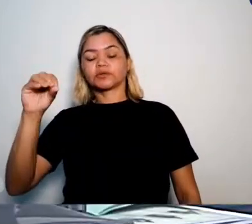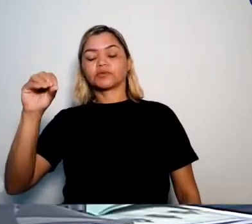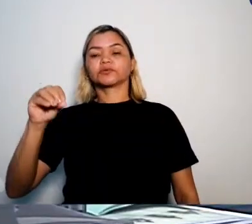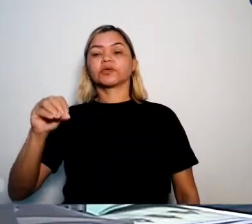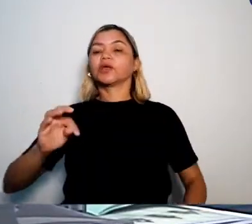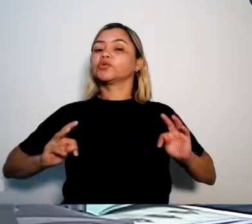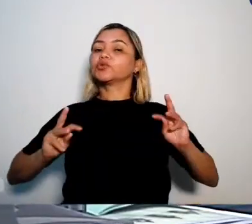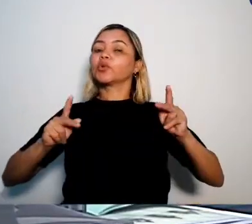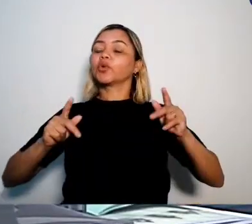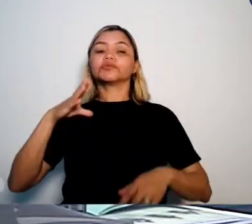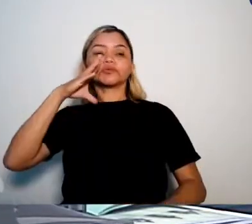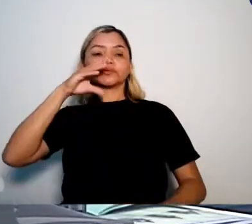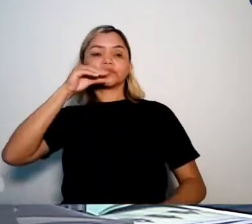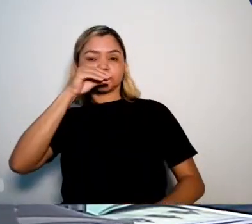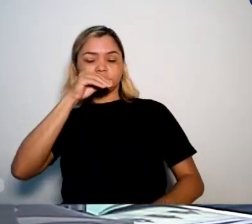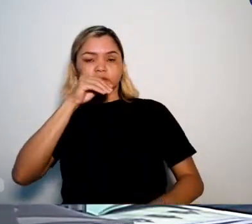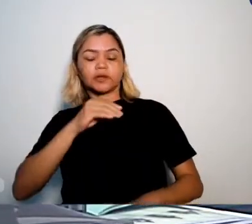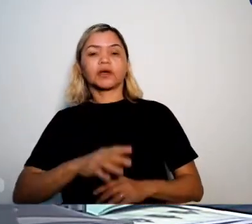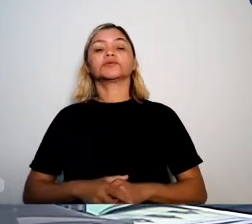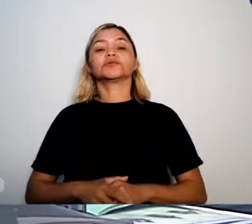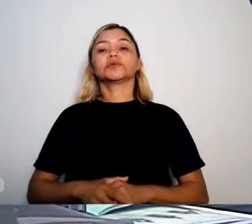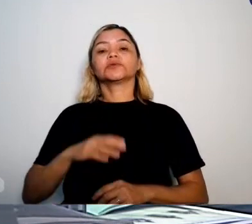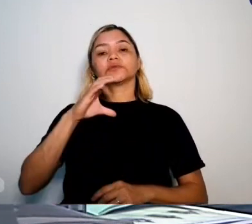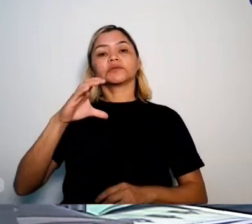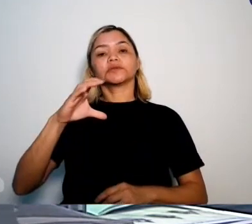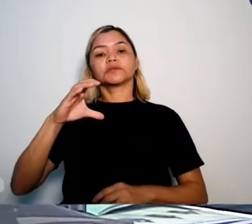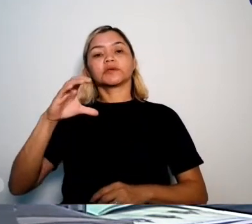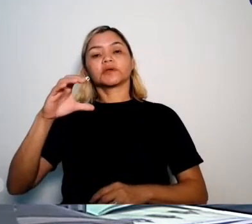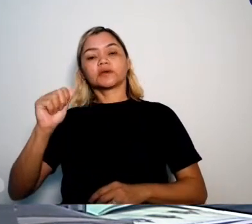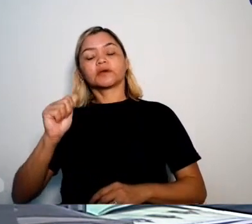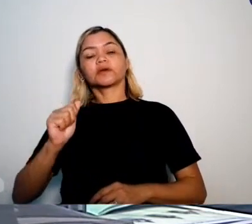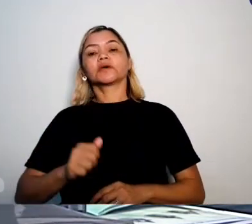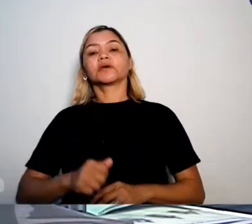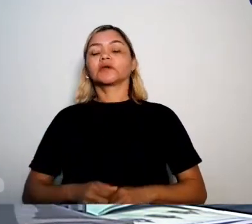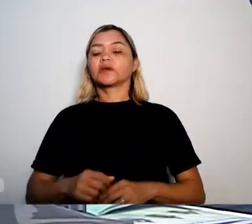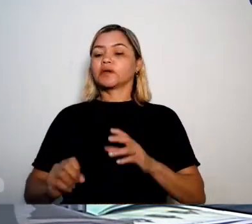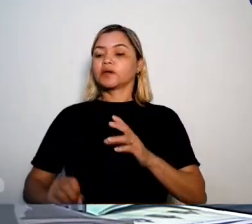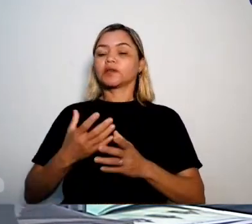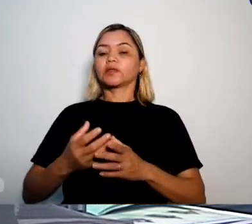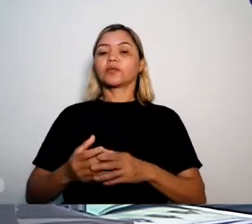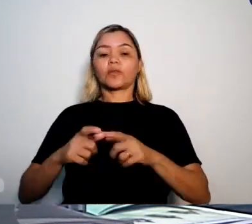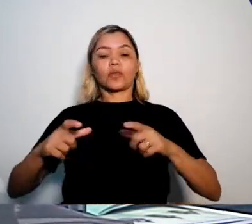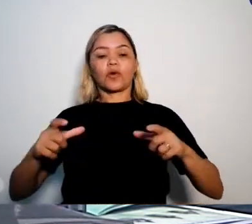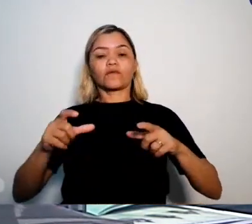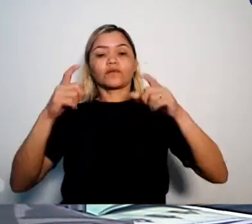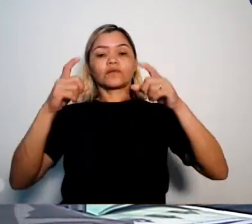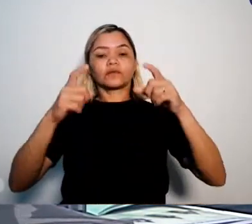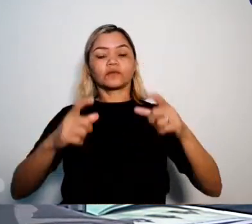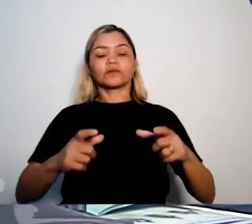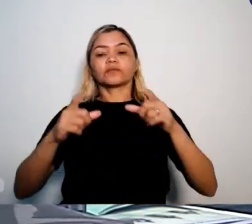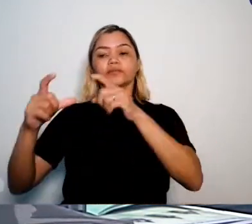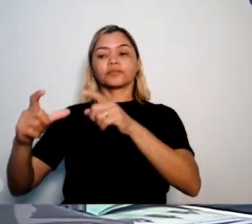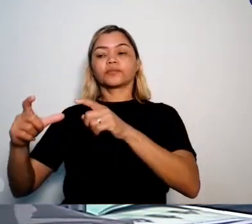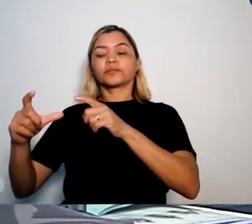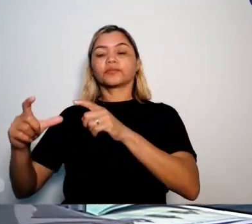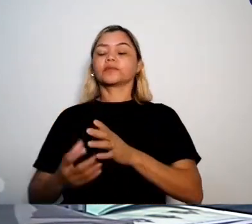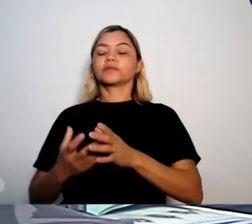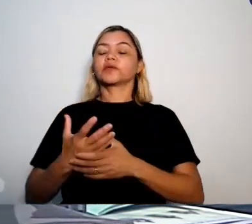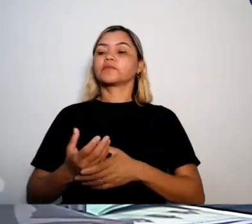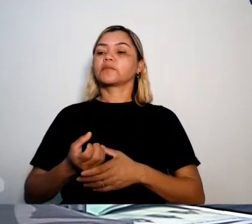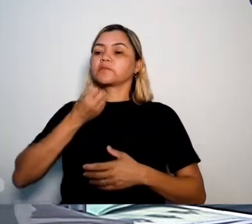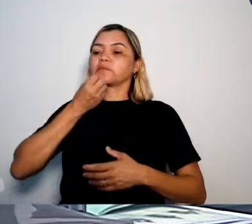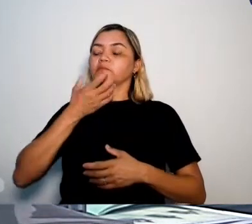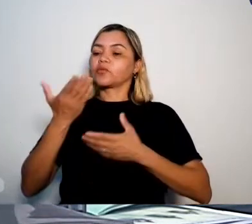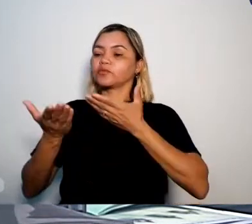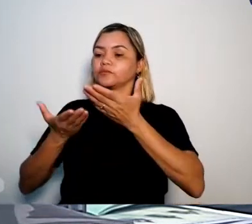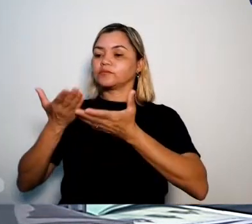funcionários pela inauguração das novas instalações e pelo excelente serviço prestado no município